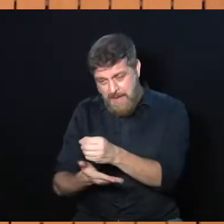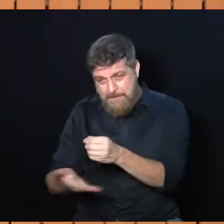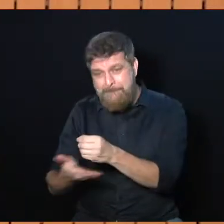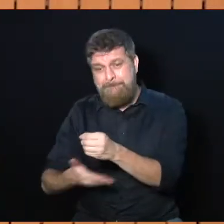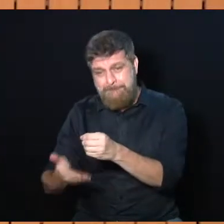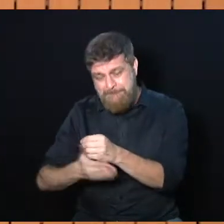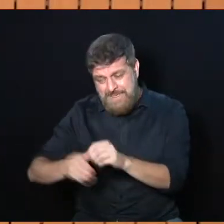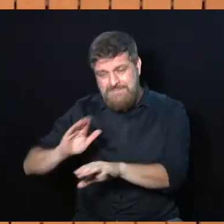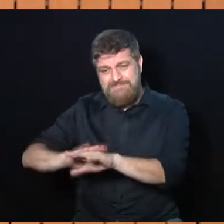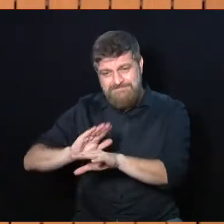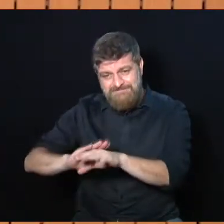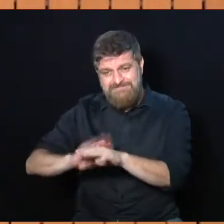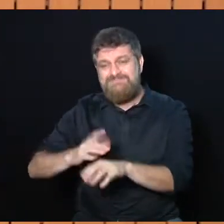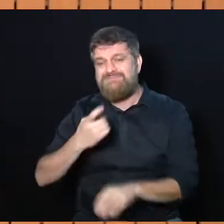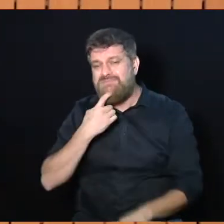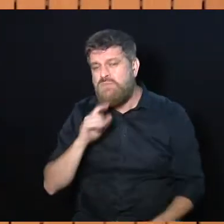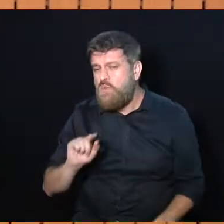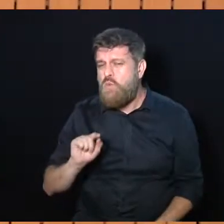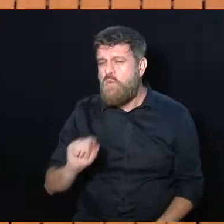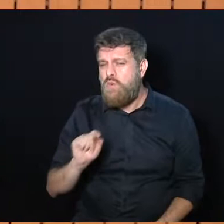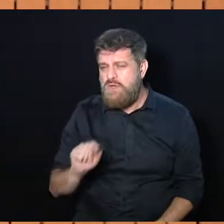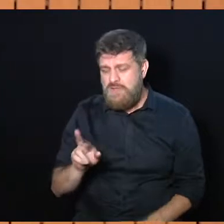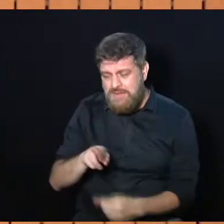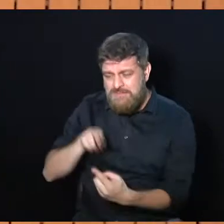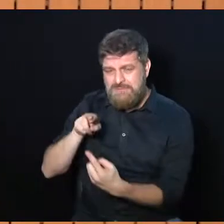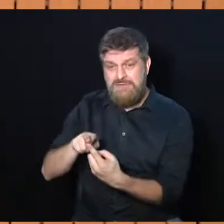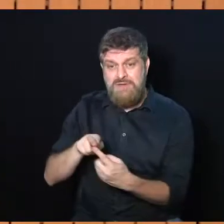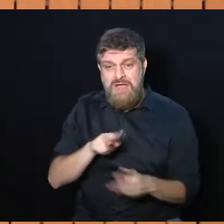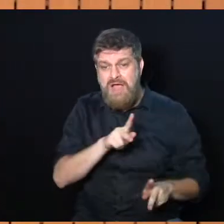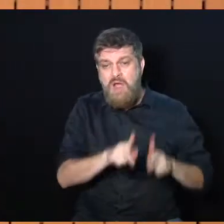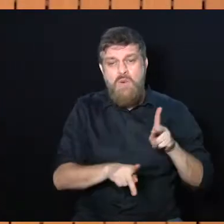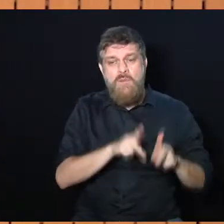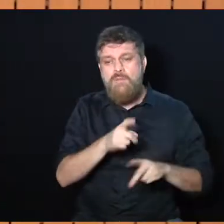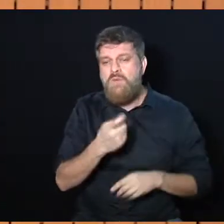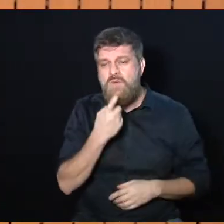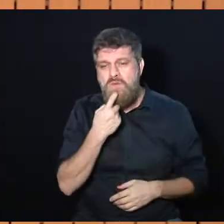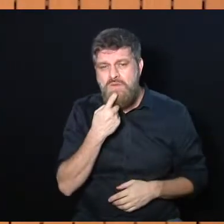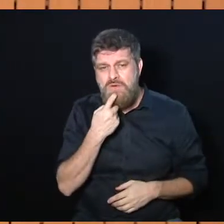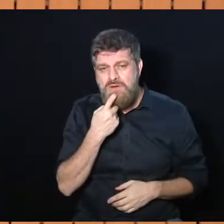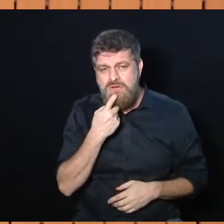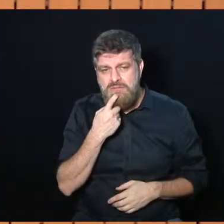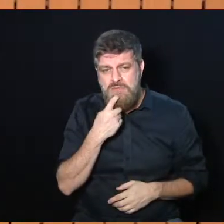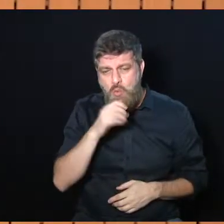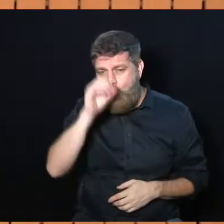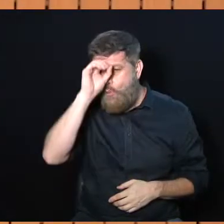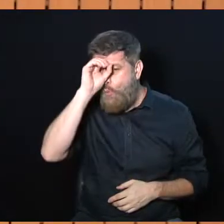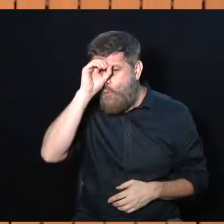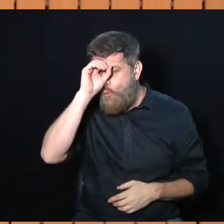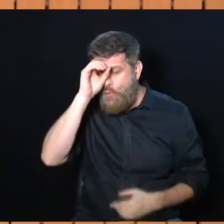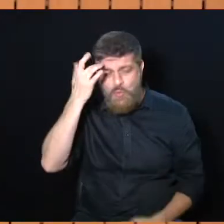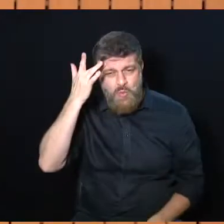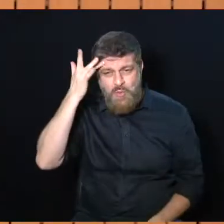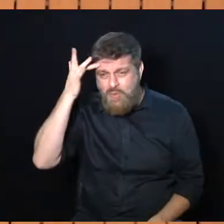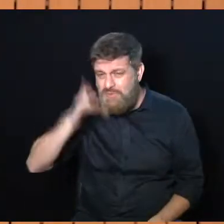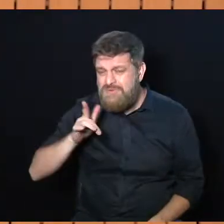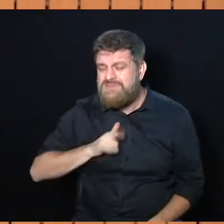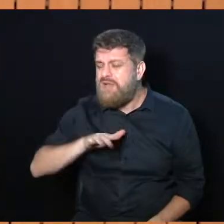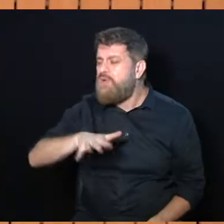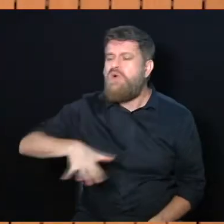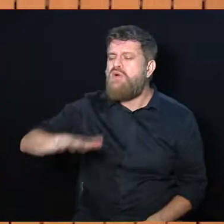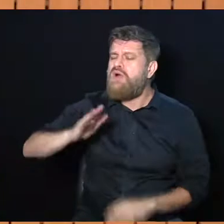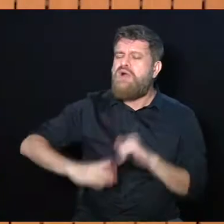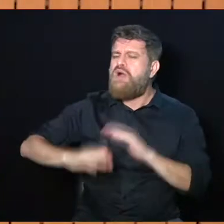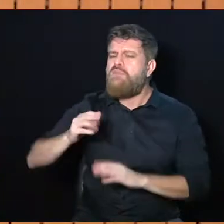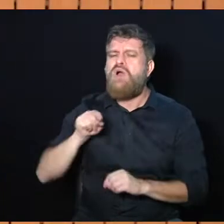na cidade de Campinas, e muitas vezes a população de Campinas desconhece quais são os serviços e